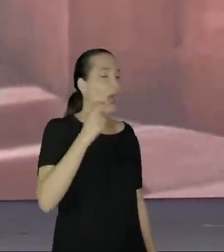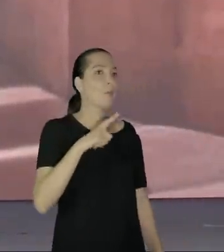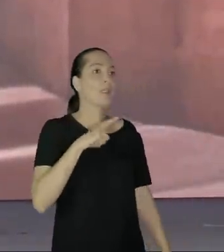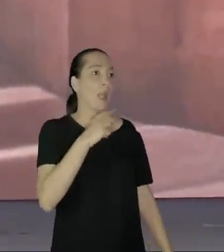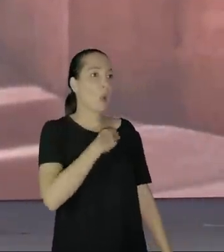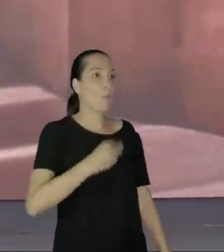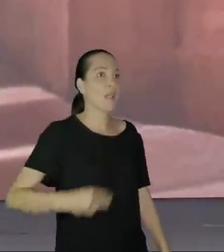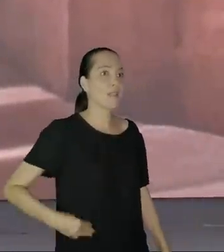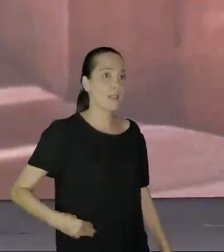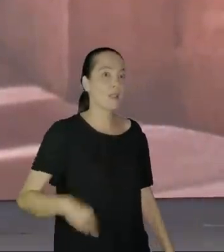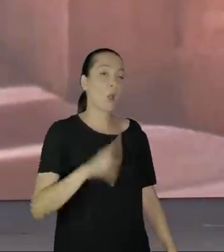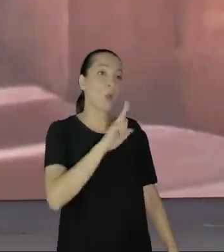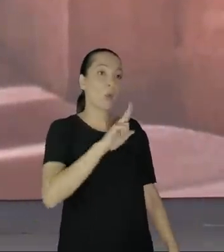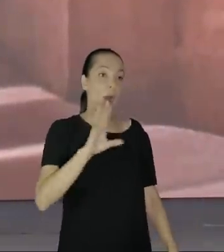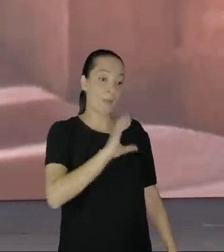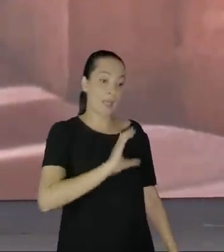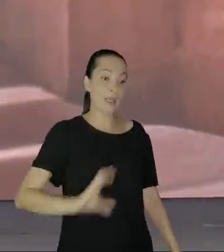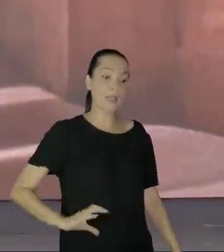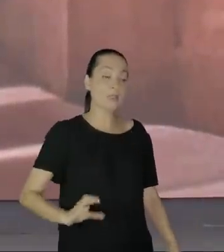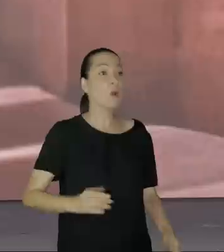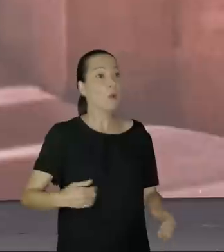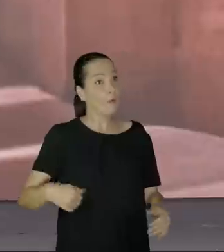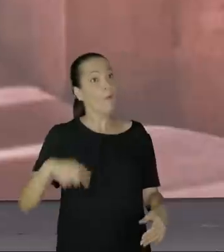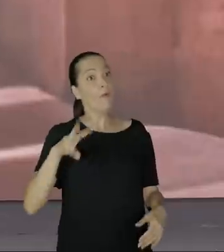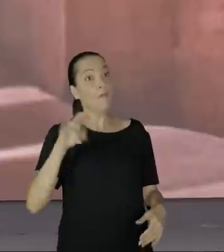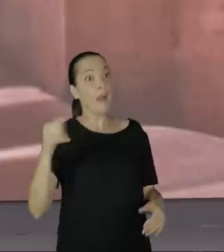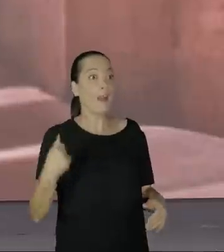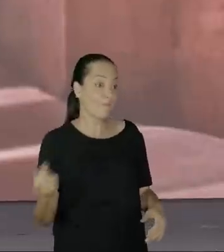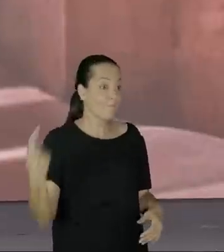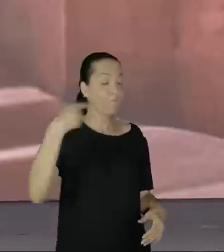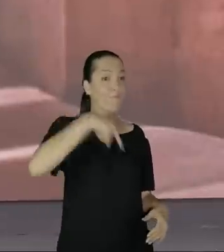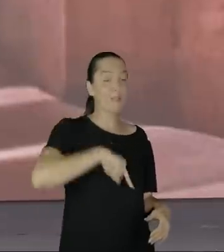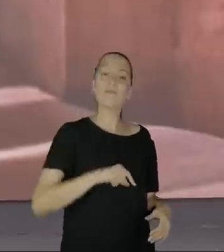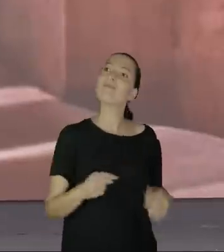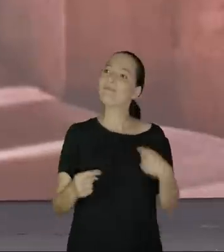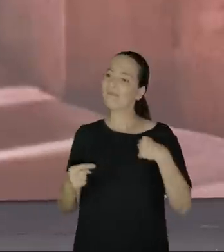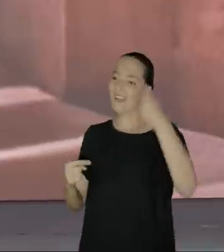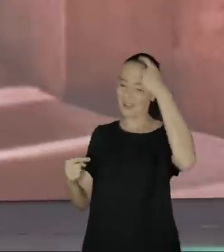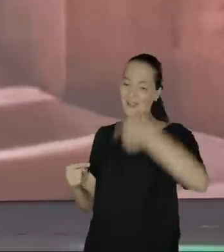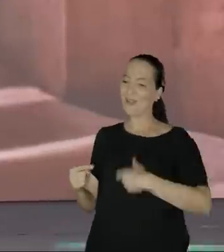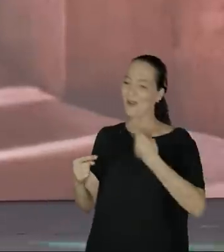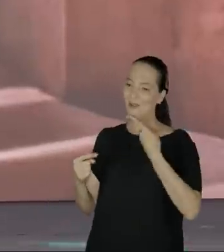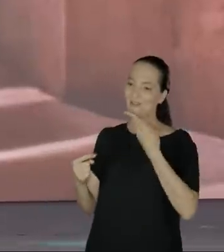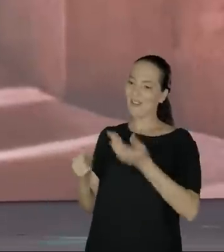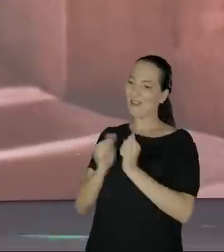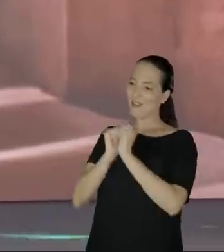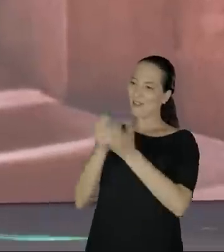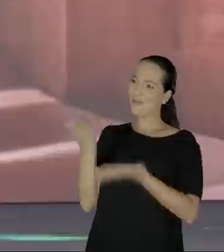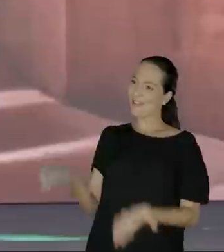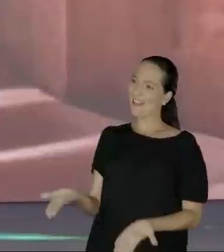chamado Cristo, está para vir. Sou eu que estou a falar contigo.